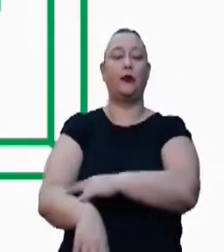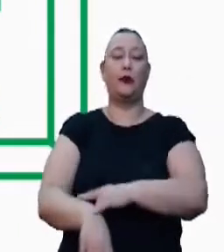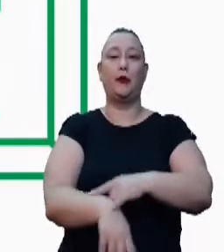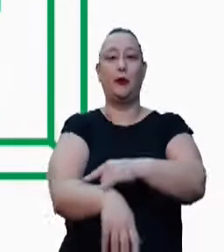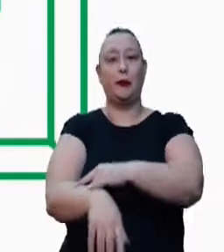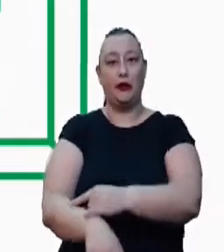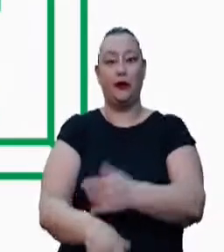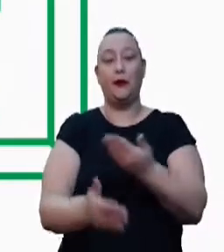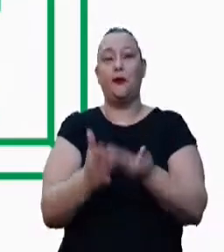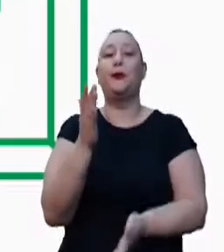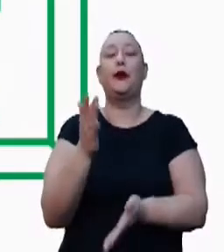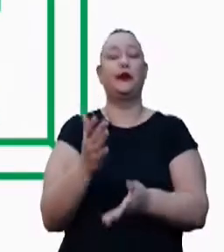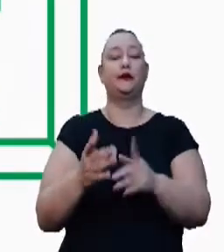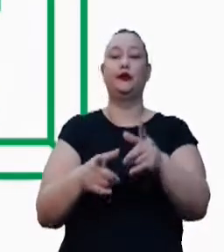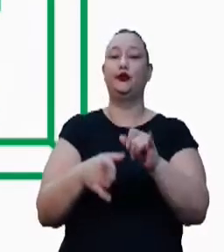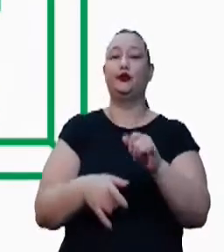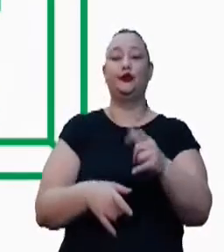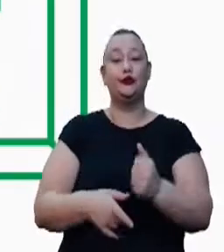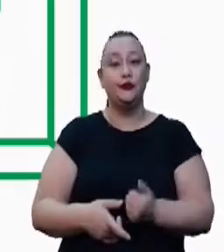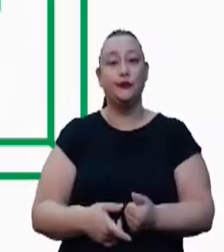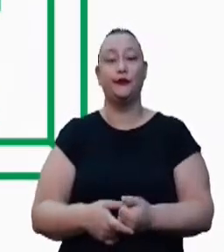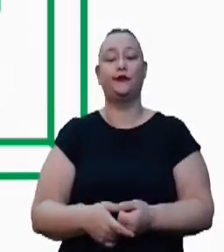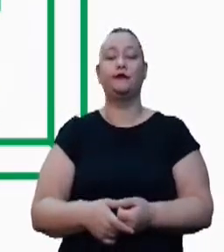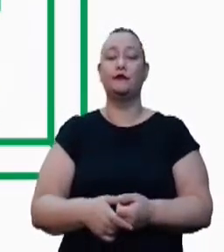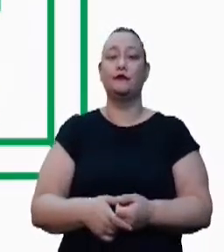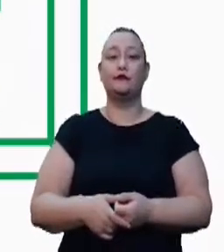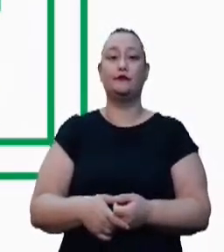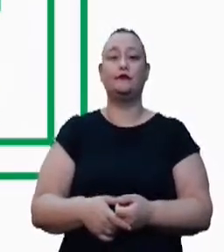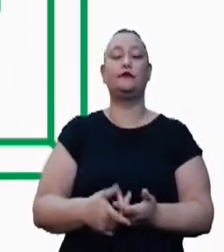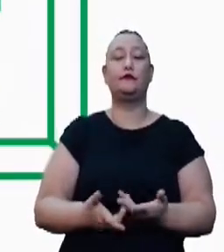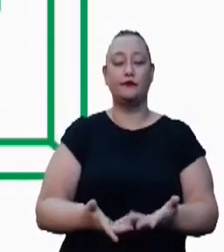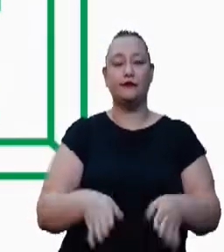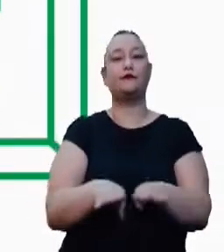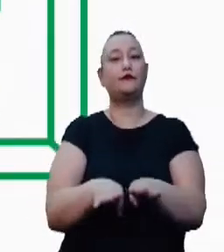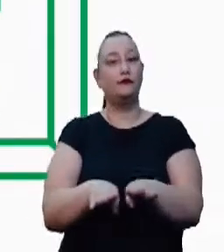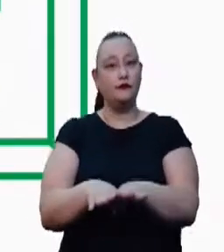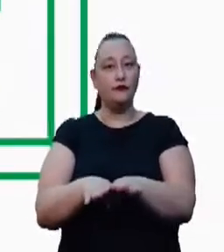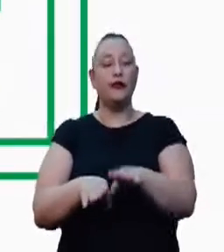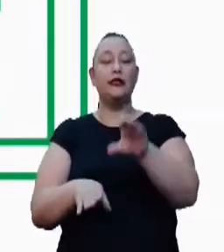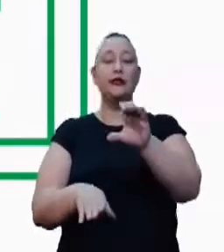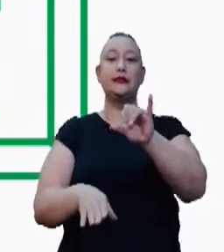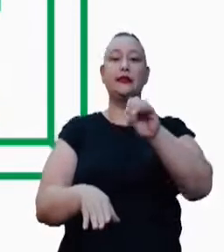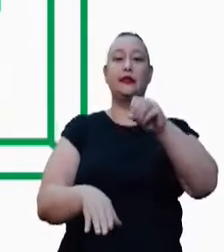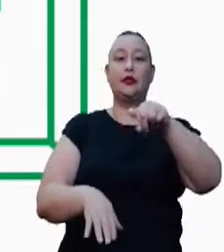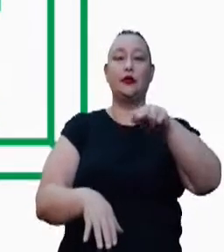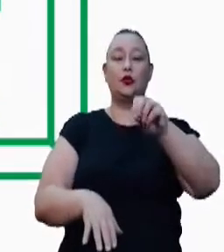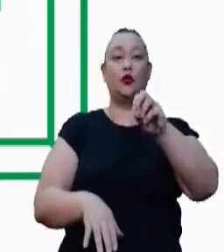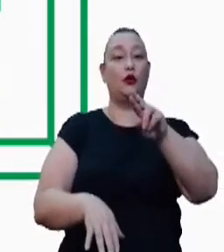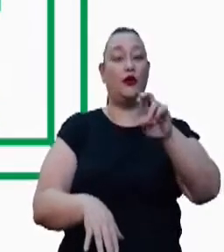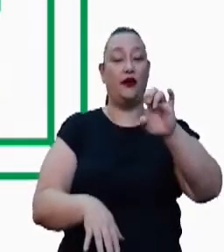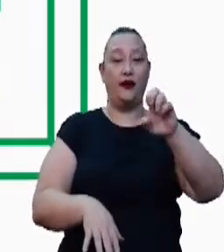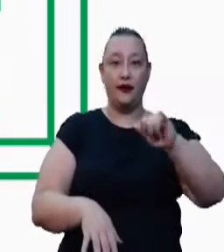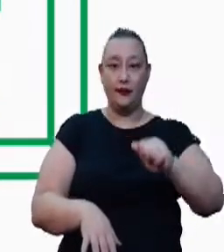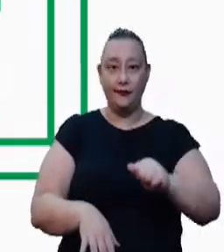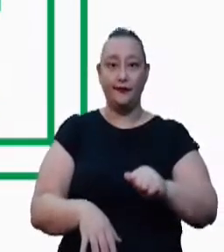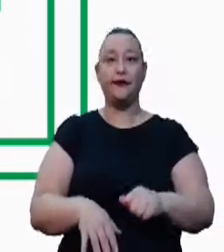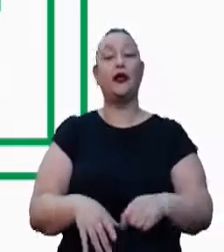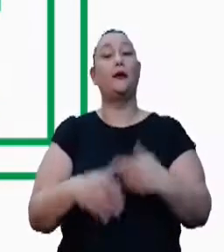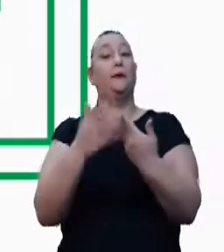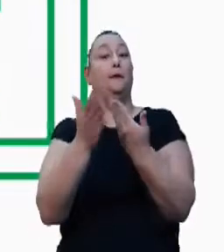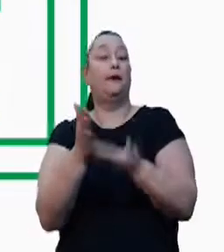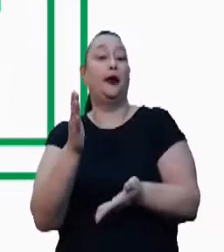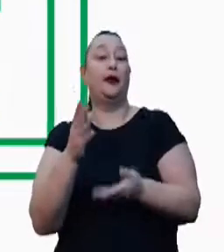tem essa perda urinária sem controle. Também na cialorreia, o que é cialorreia? É a perda